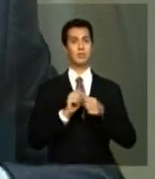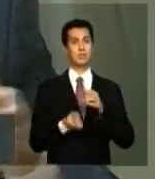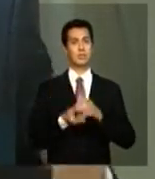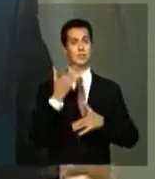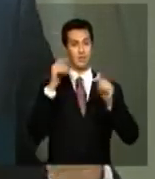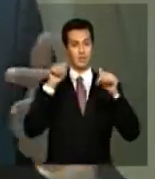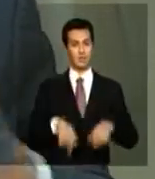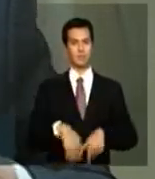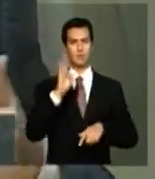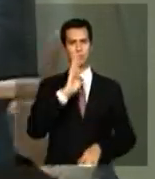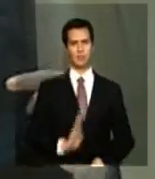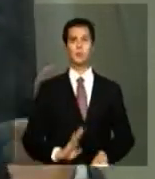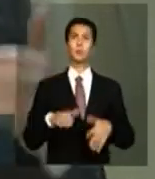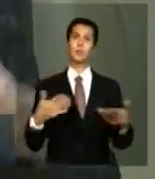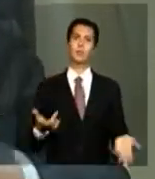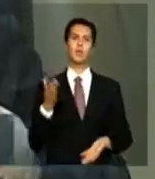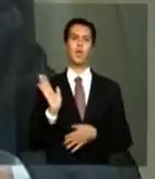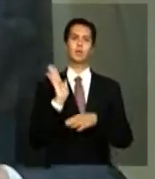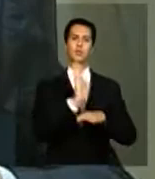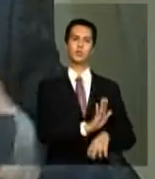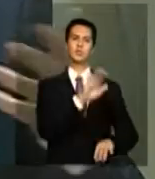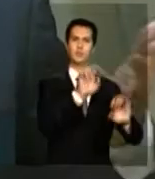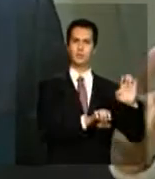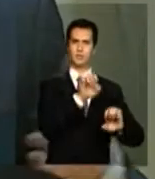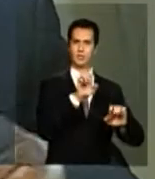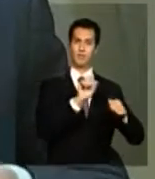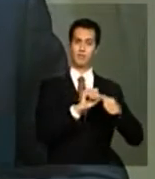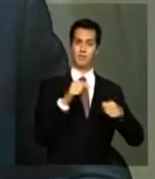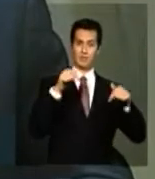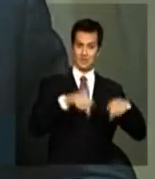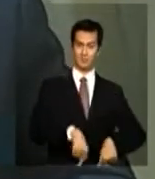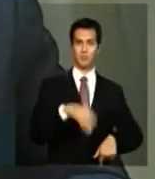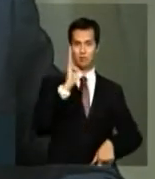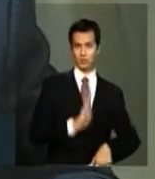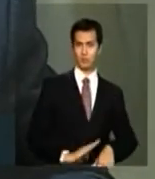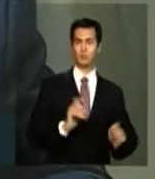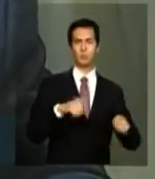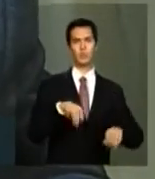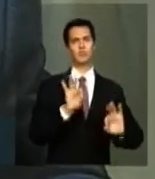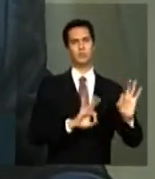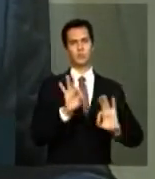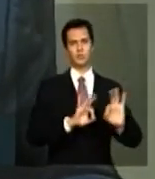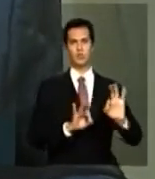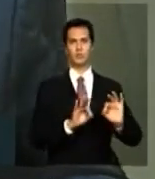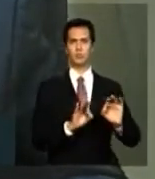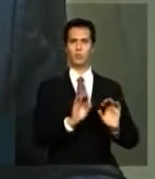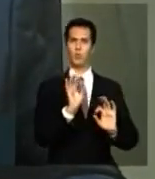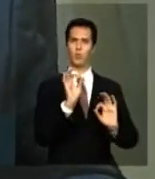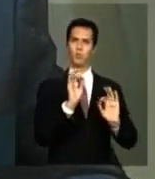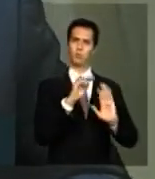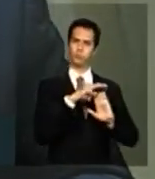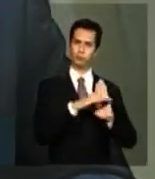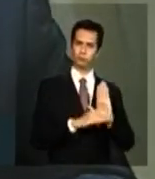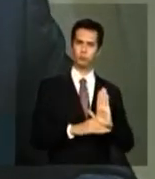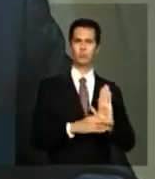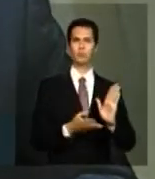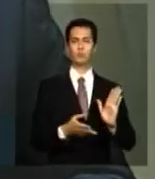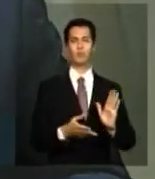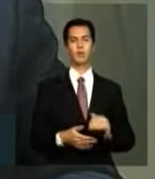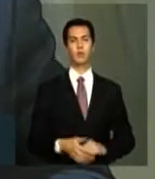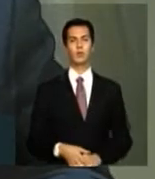portanto financia as empresas que estão instaladas no Brasil para fazer projetos no Brasil bom o resultado